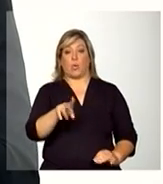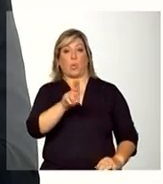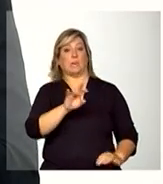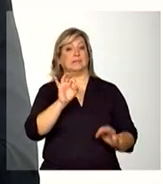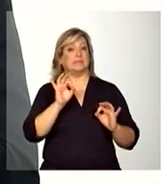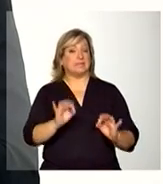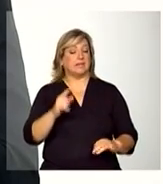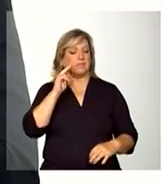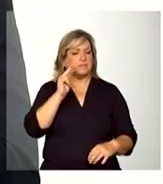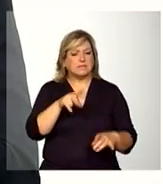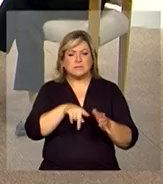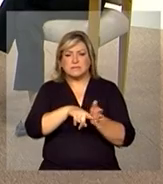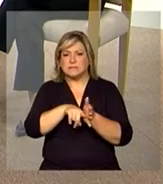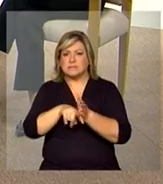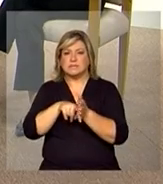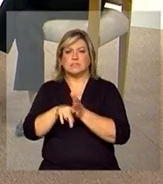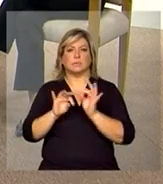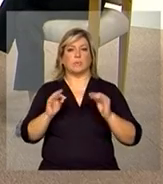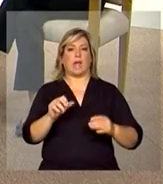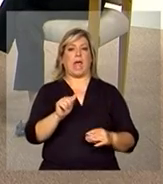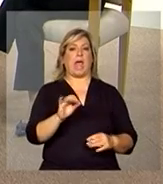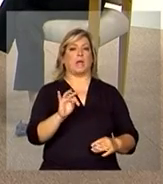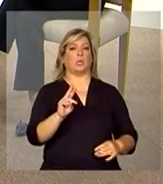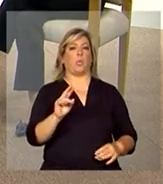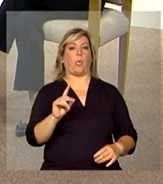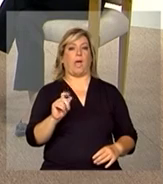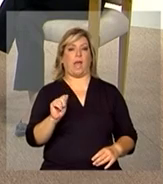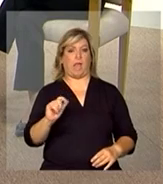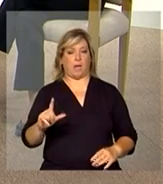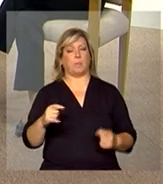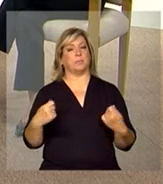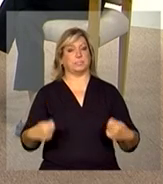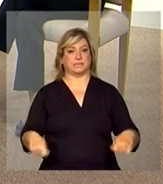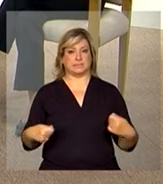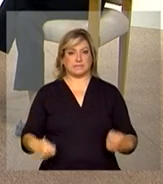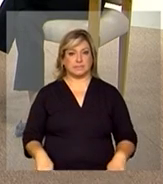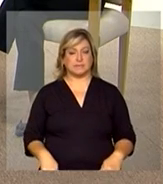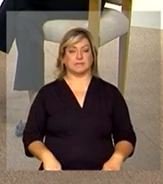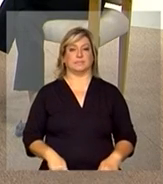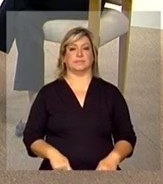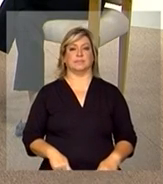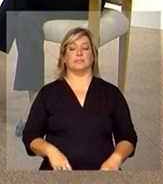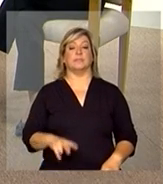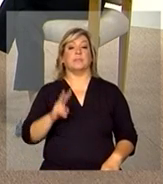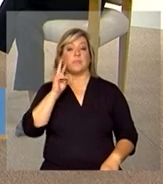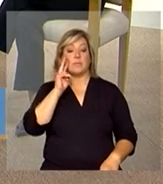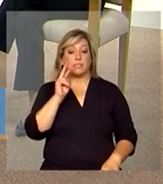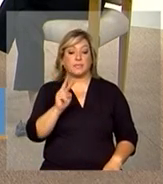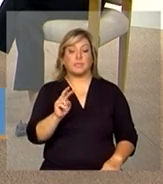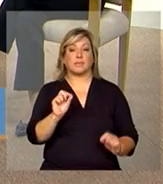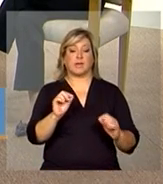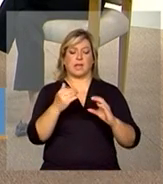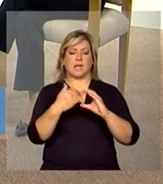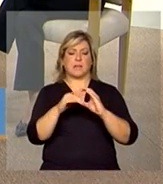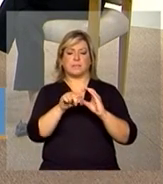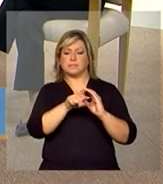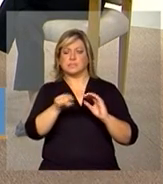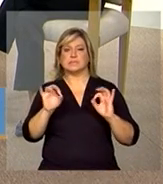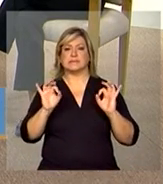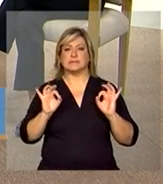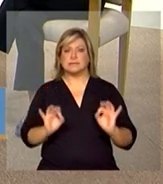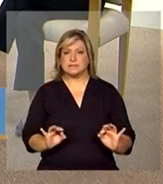e-mail que você acessa todo dia coloque aquele e-mail verifique ao digitar ao cadastrar o e-mail se é aquele e-mail